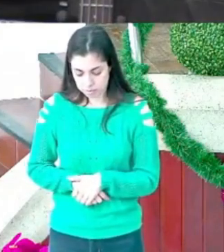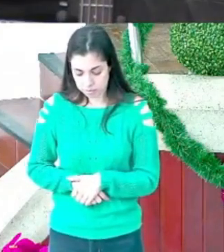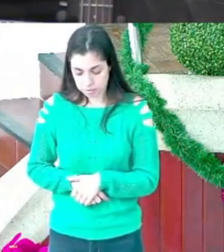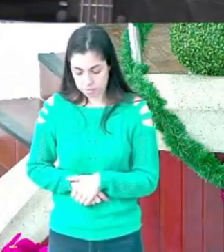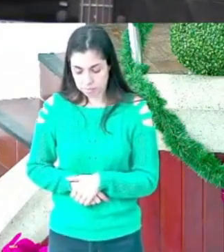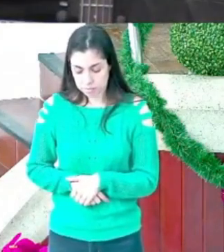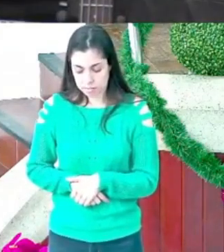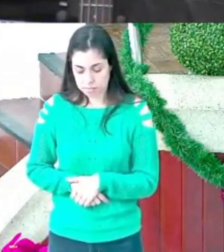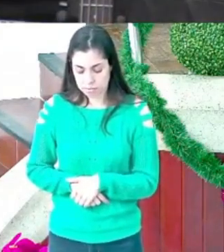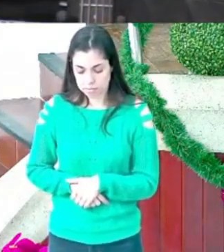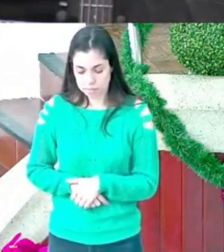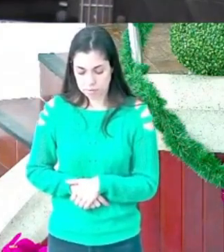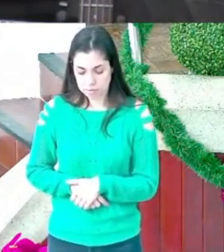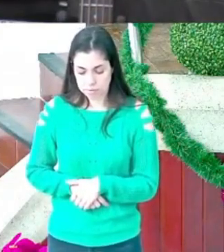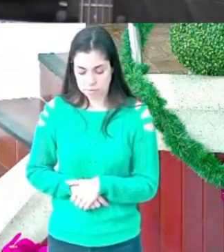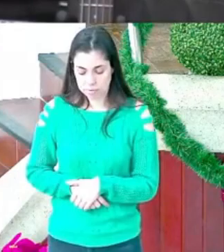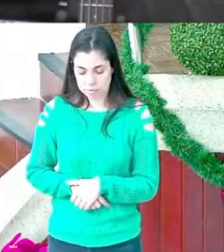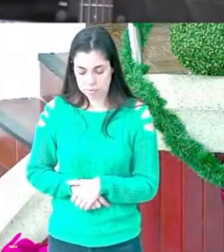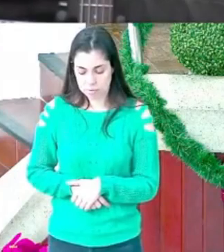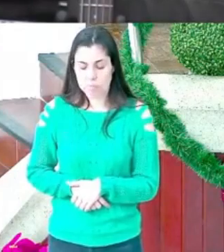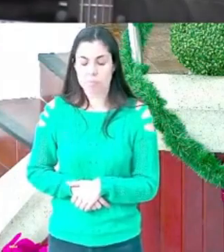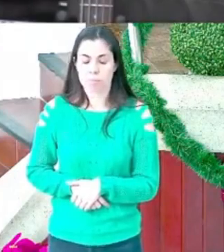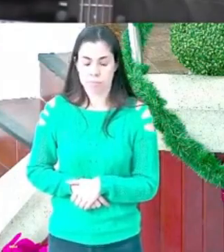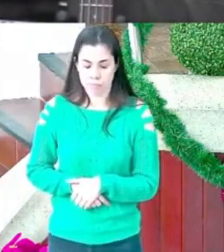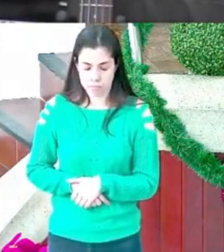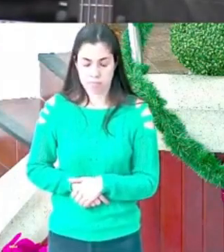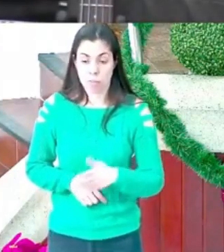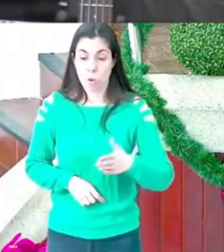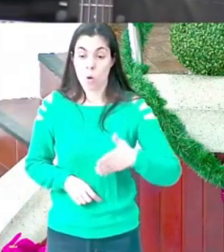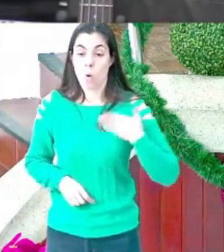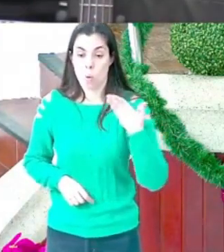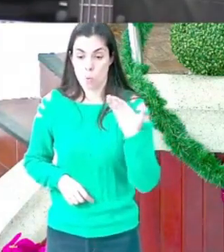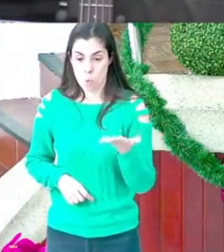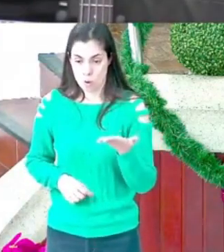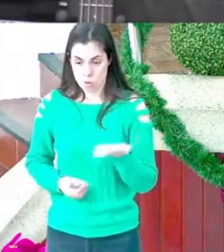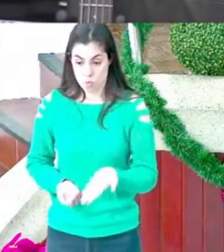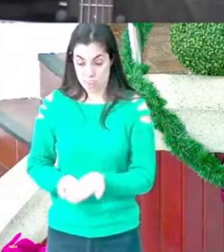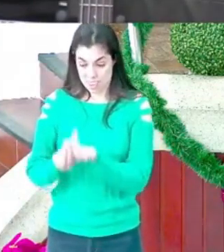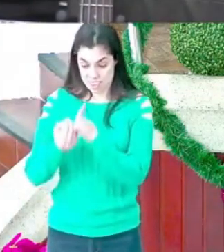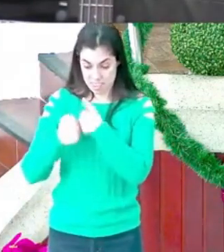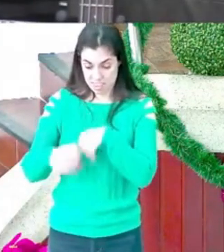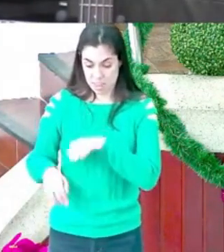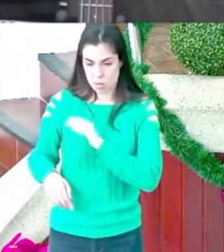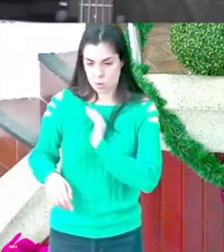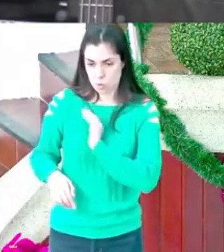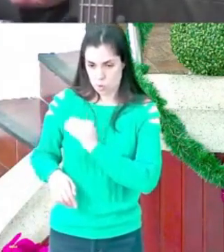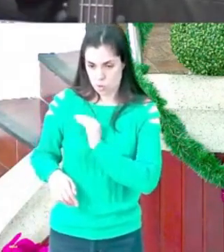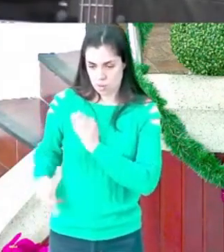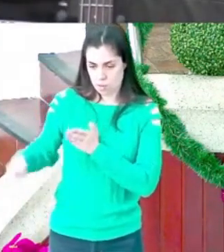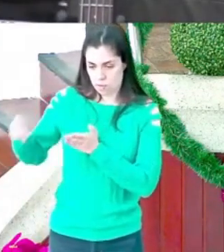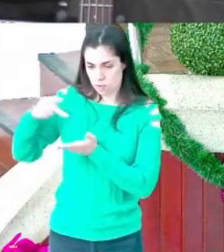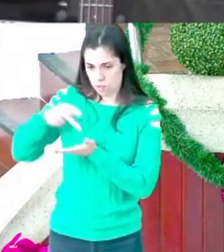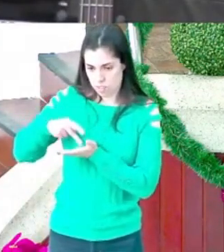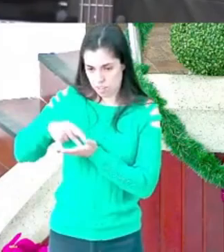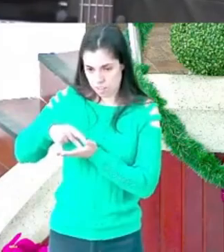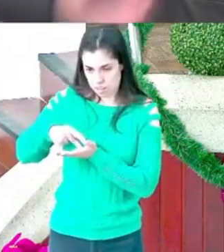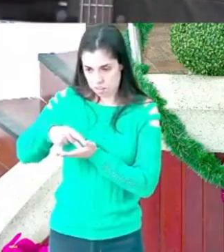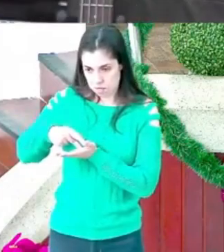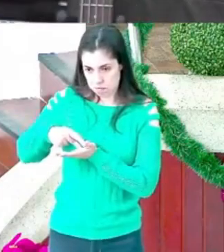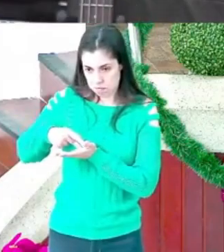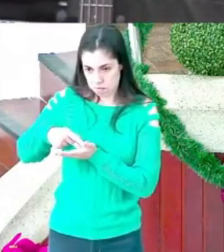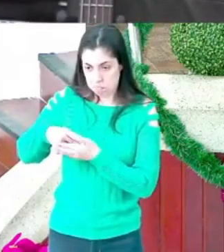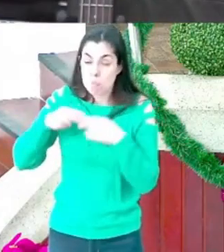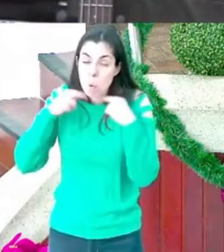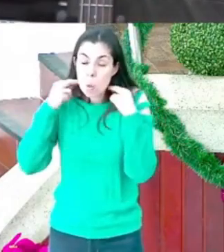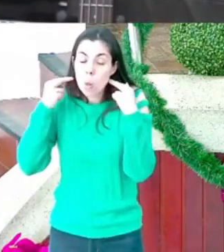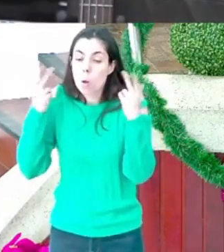de Cristo manifestam essa justiça de uma forma prática, concreta, através de uma vida diante do